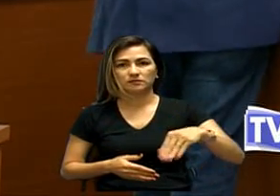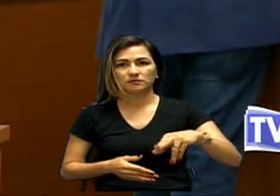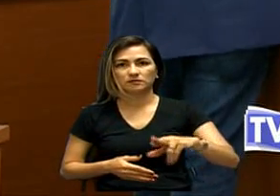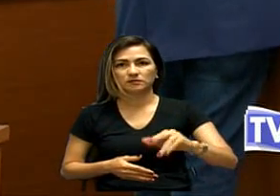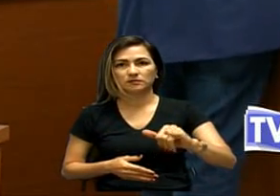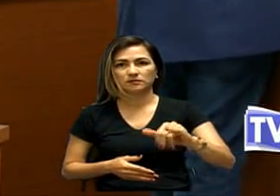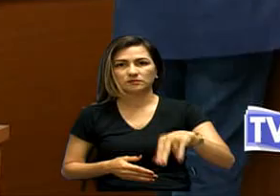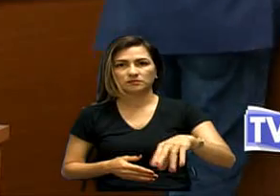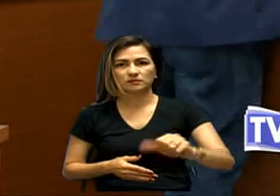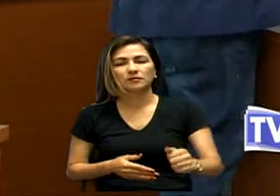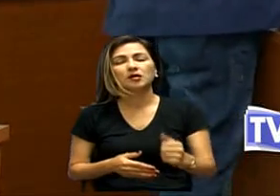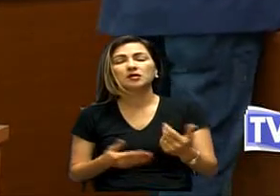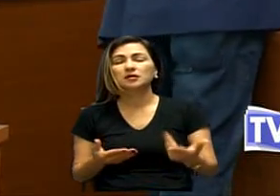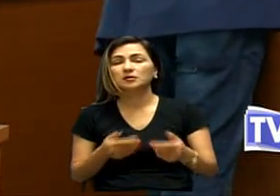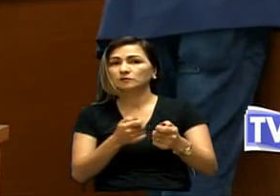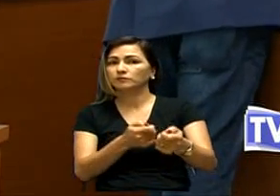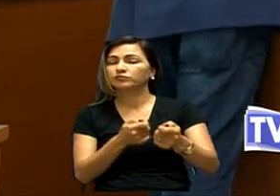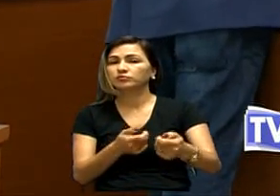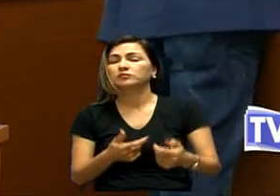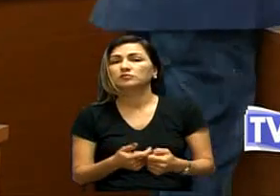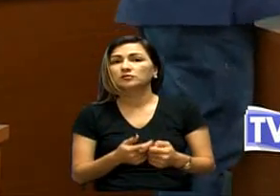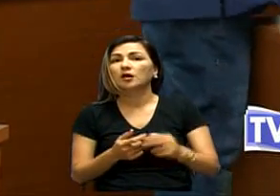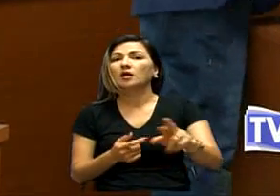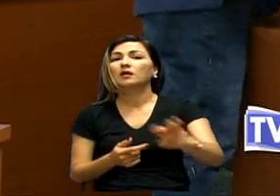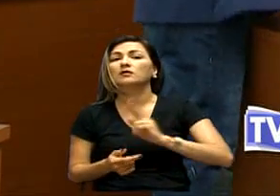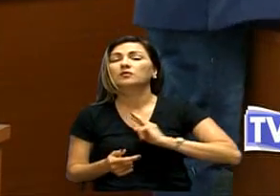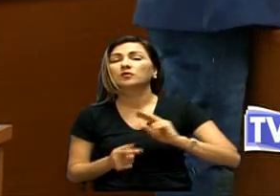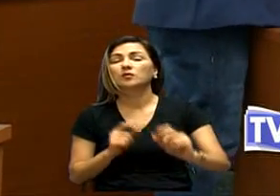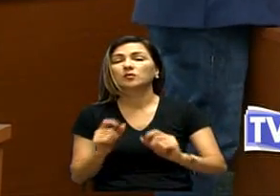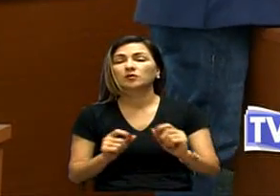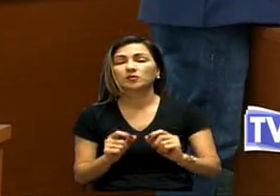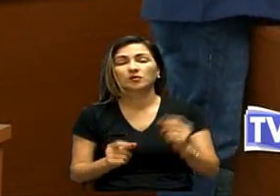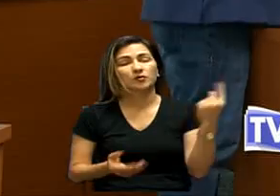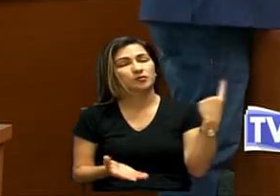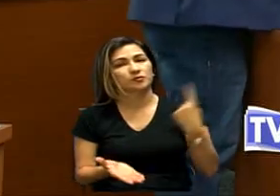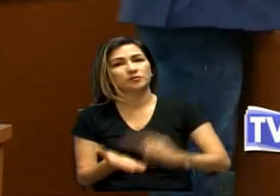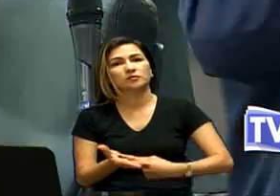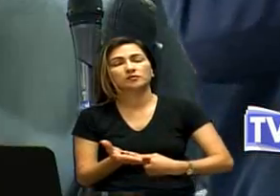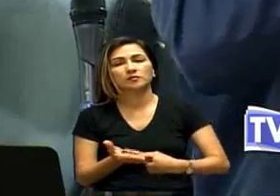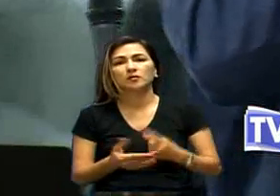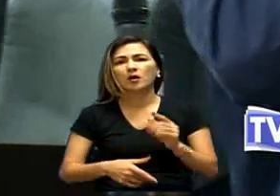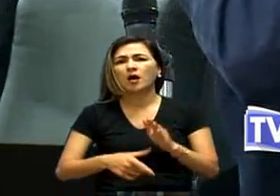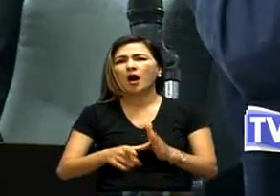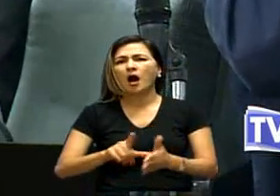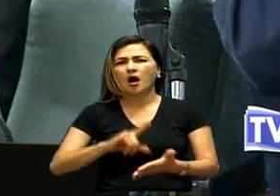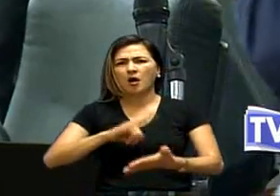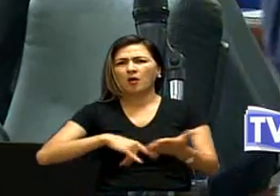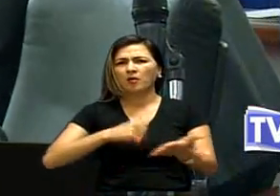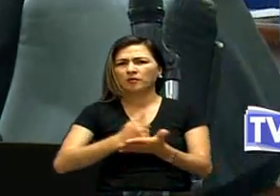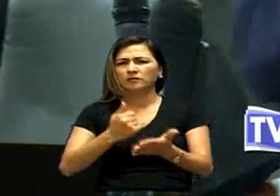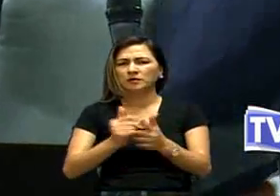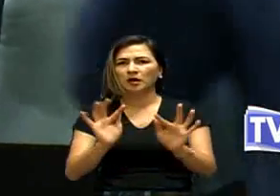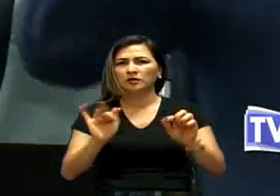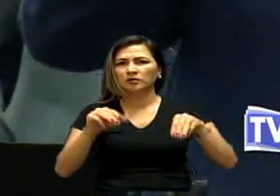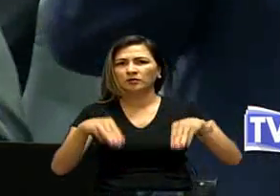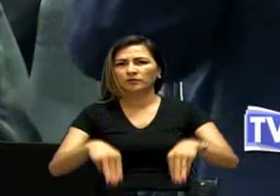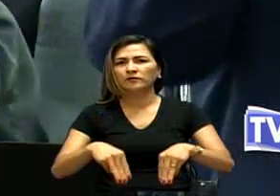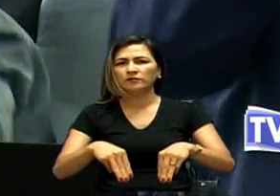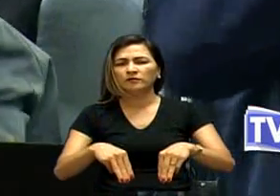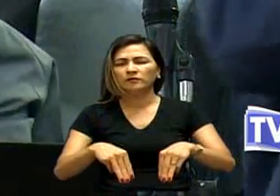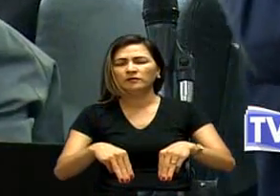senhor também. E ela garantiu, né, vereador? Então, ela garantiu. É claro que tem coisa que a gente ouve, sabe, mas